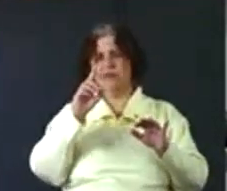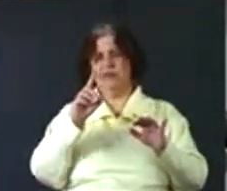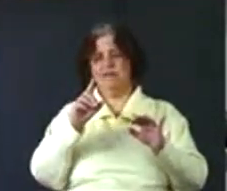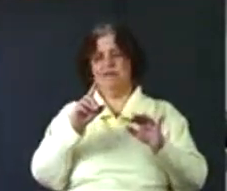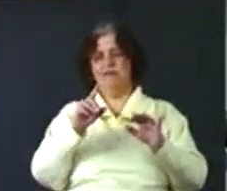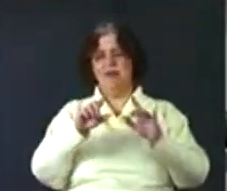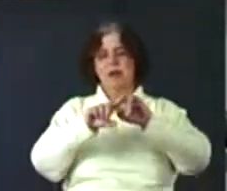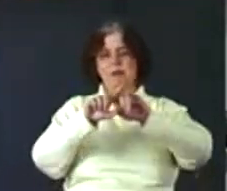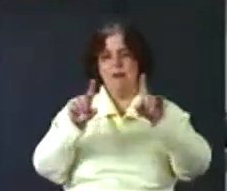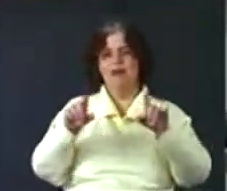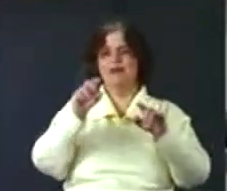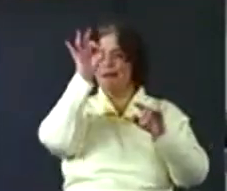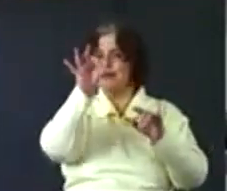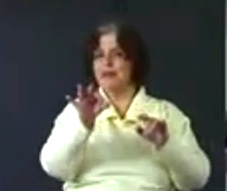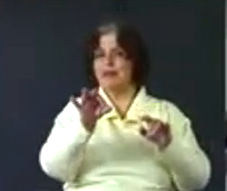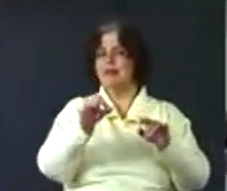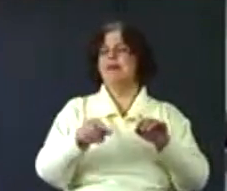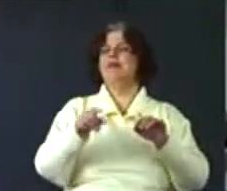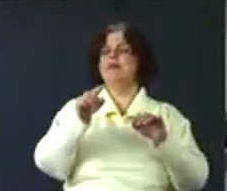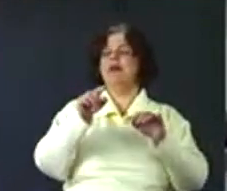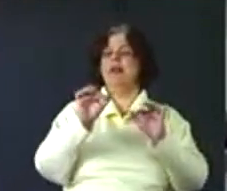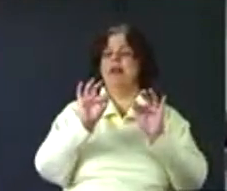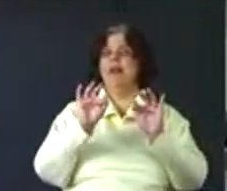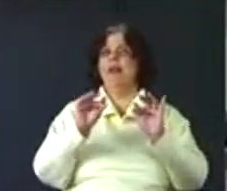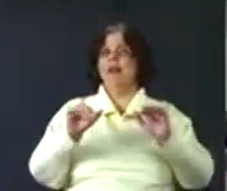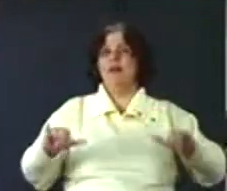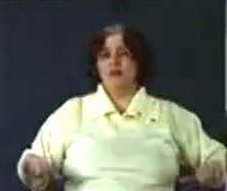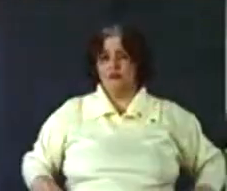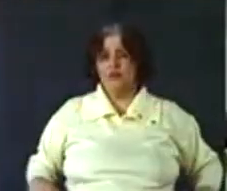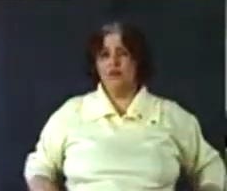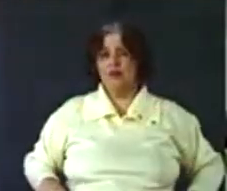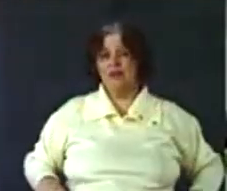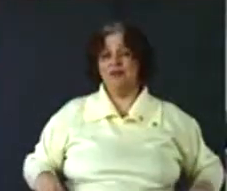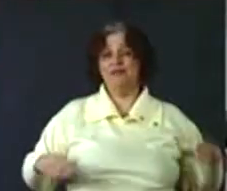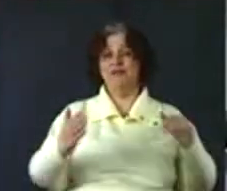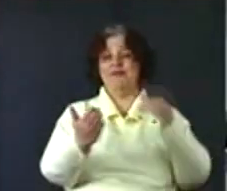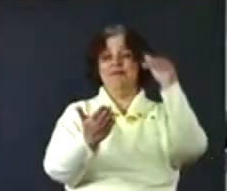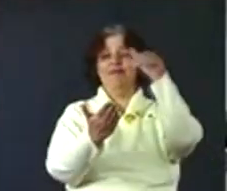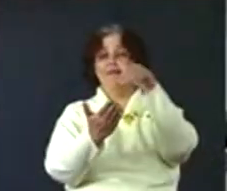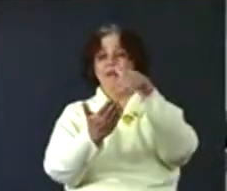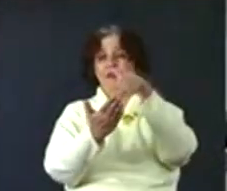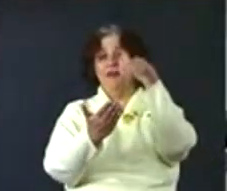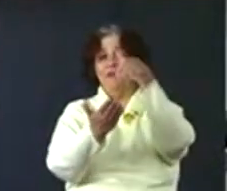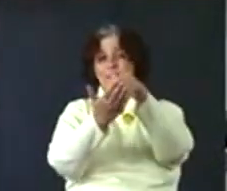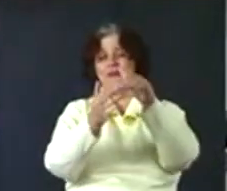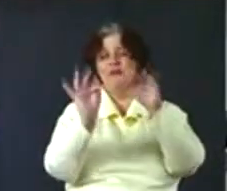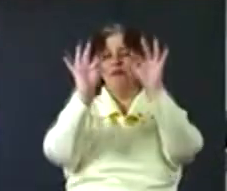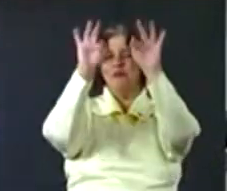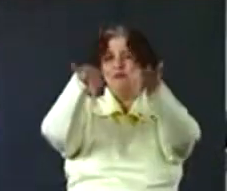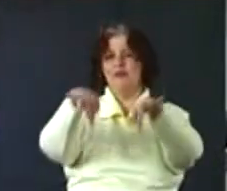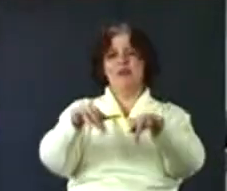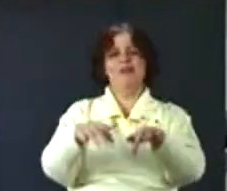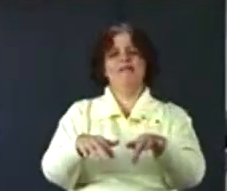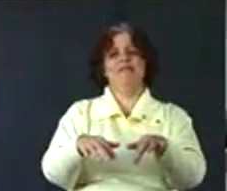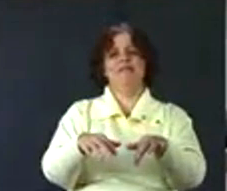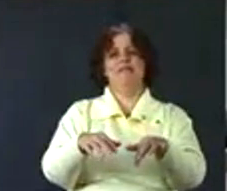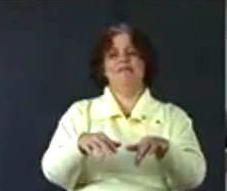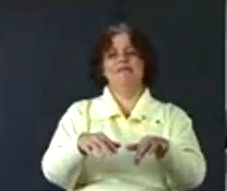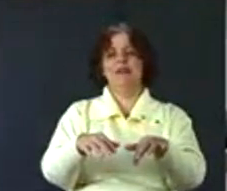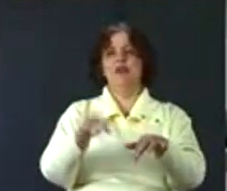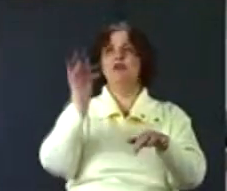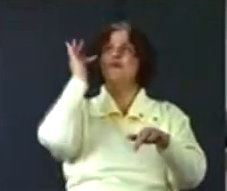dia vai acabar, um dia vai cessar essa dor, porque o Senhor voltará para buscar a sua noiva. Às vezes você